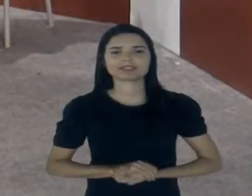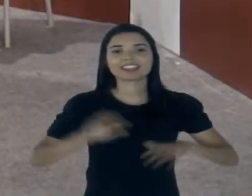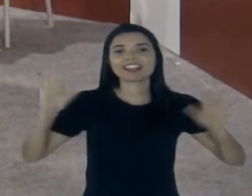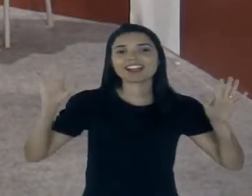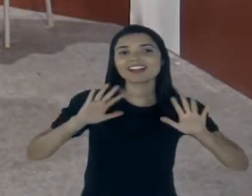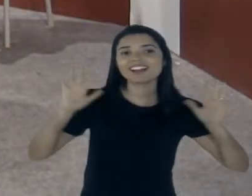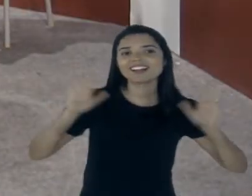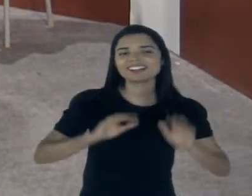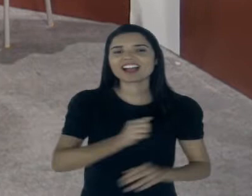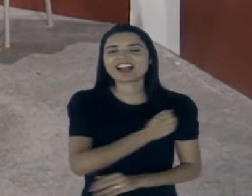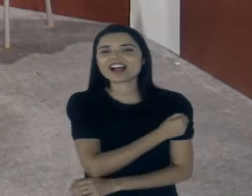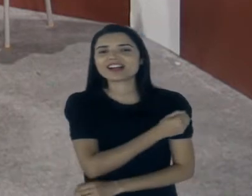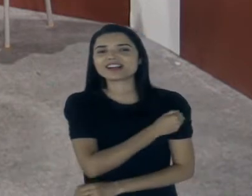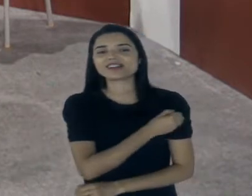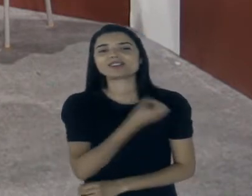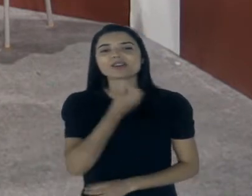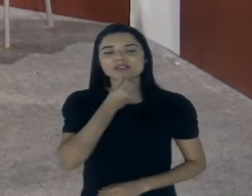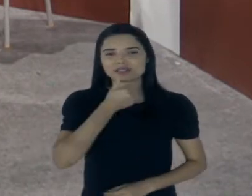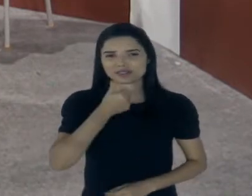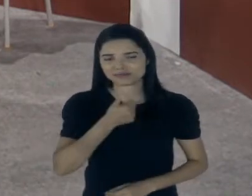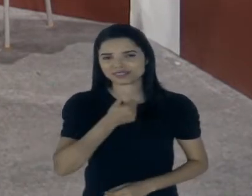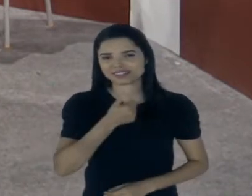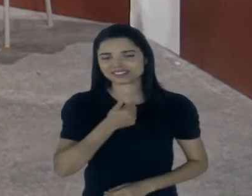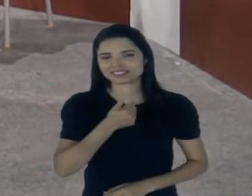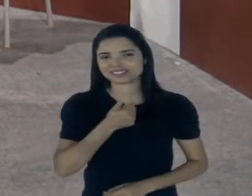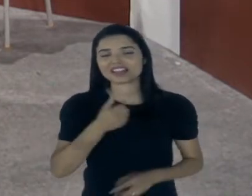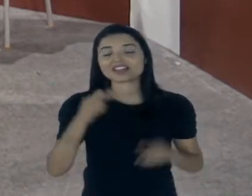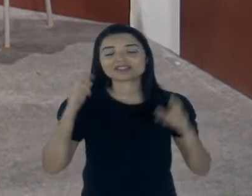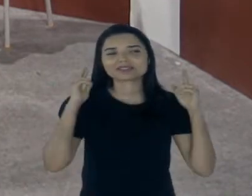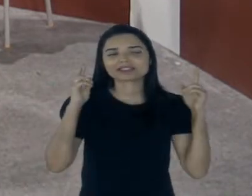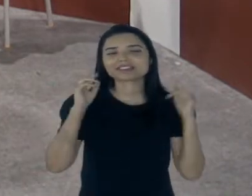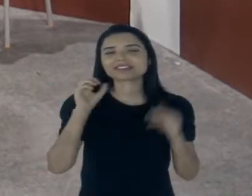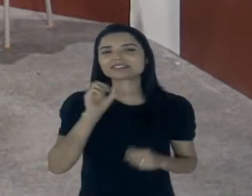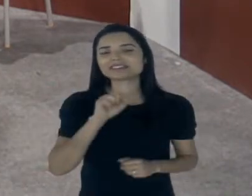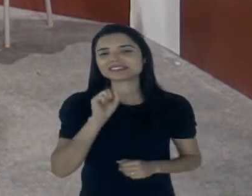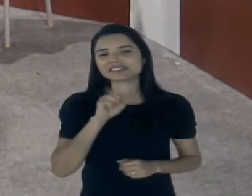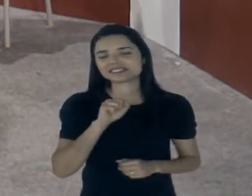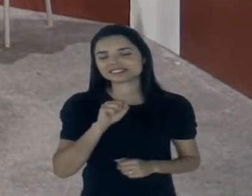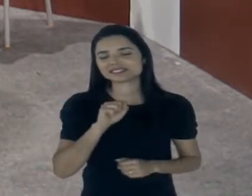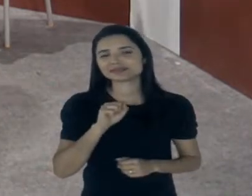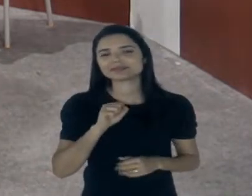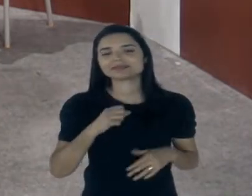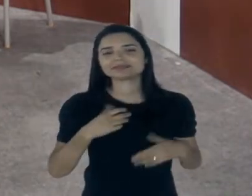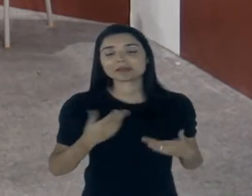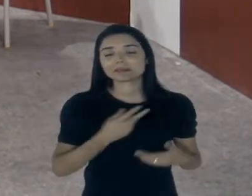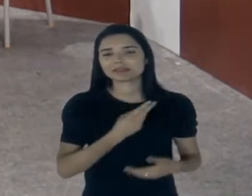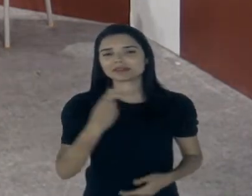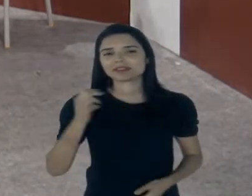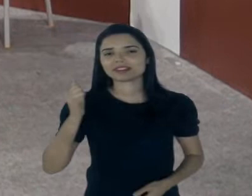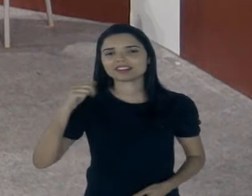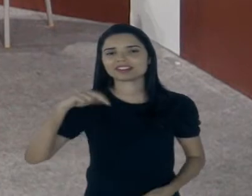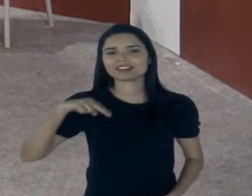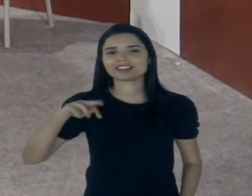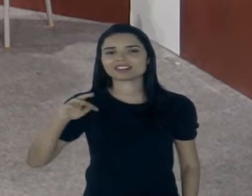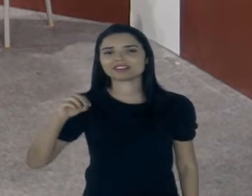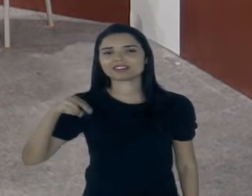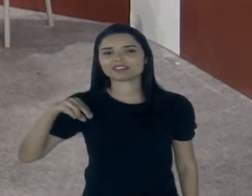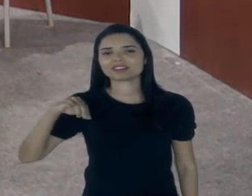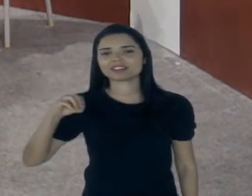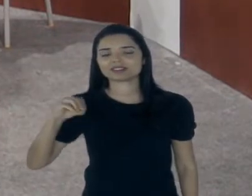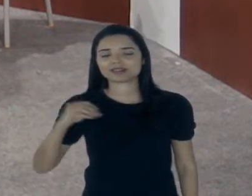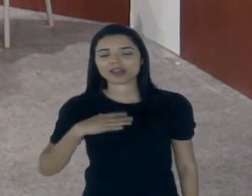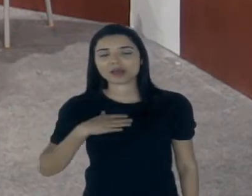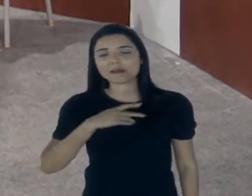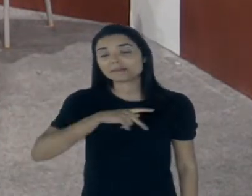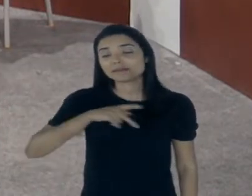Olá, querido aluno, querida aluna, tudo bem com vocês? Espero que sim, na medida do possível. Meu nome é Antônio, sou professor de Educação Física aqui